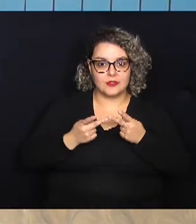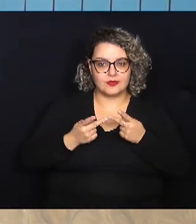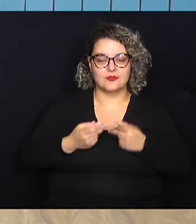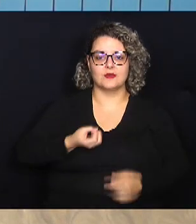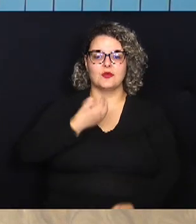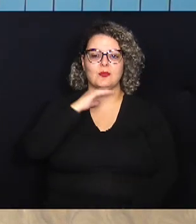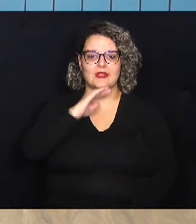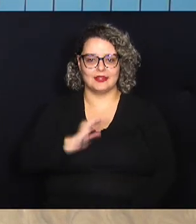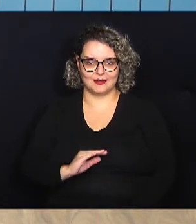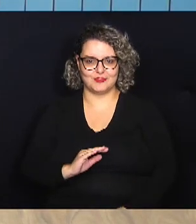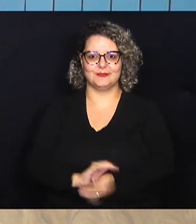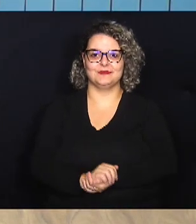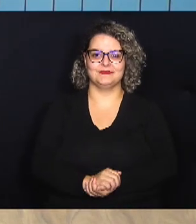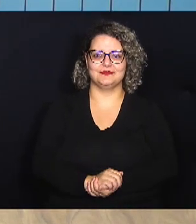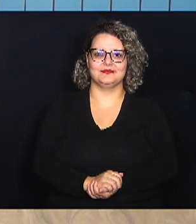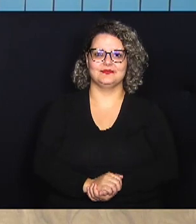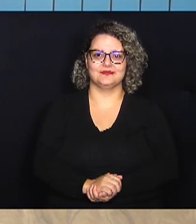tarde.